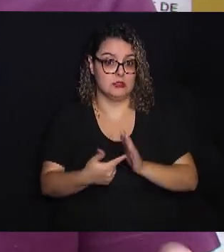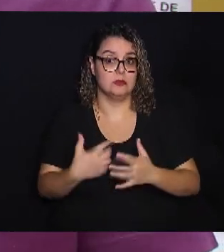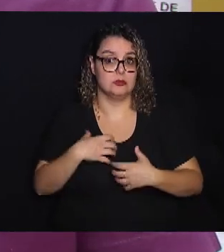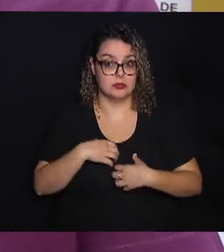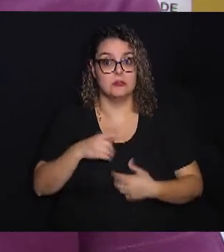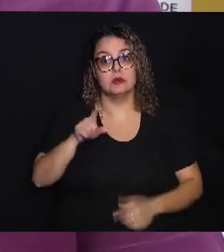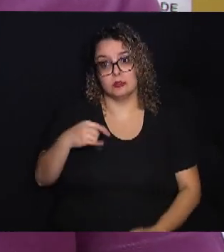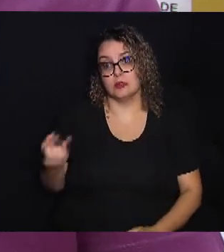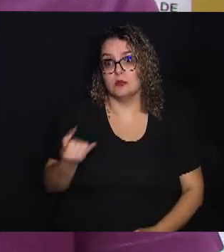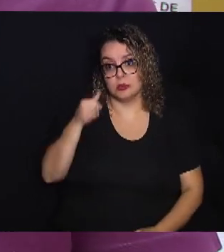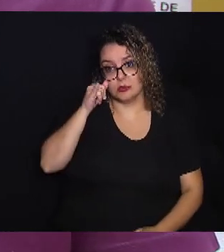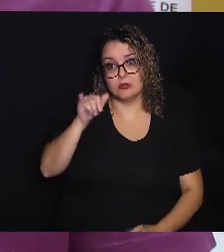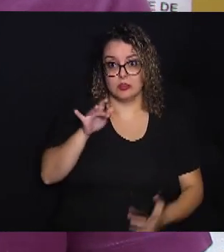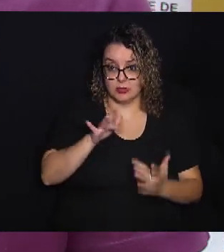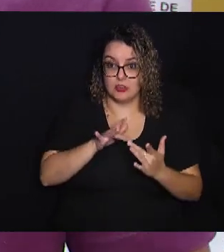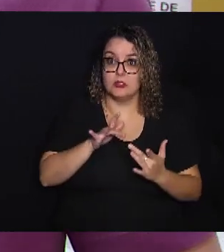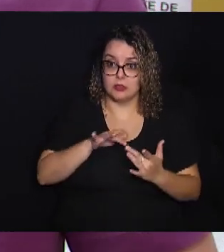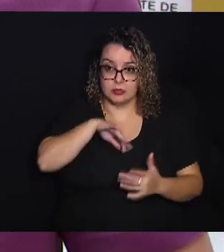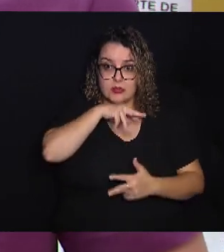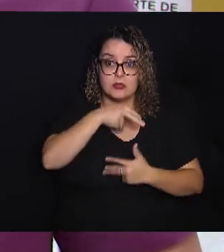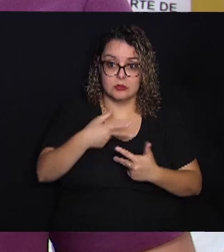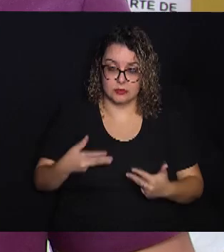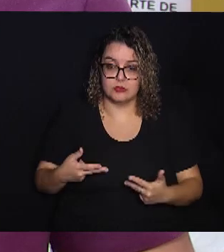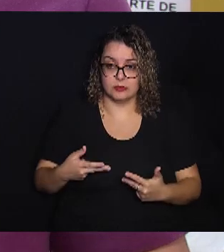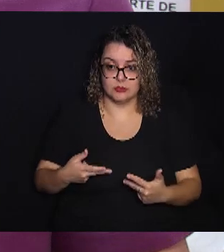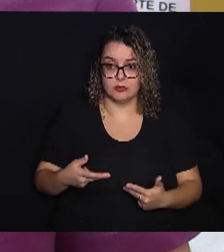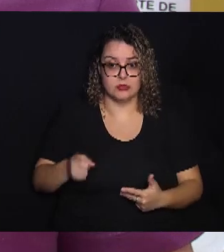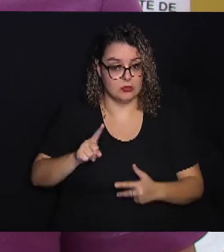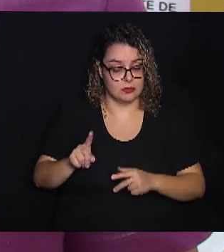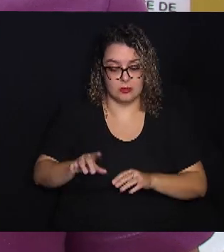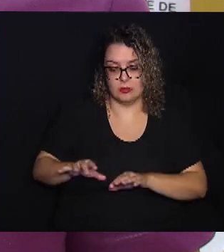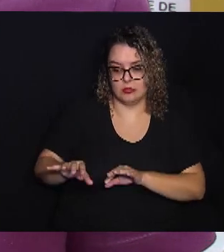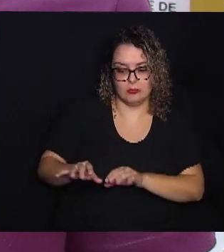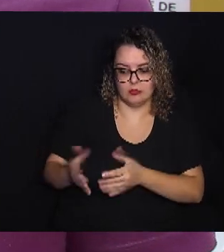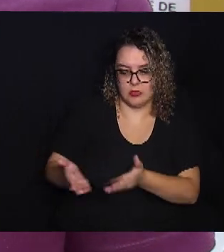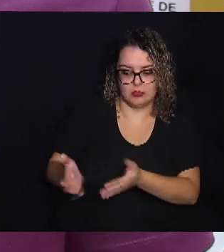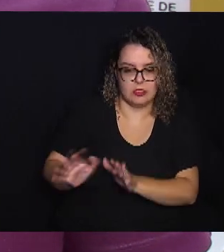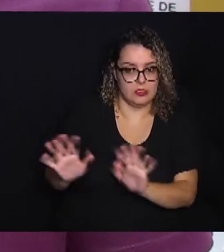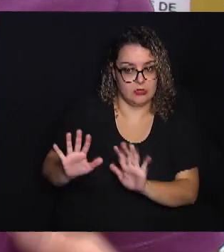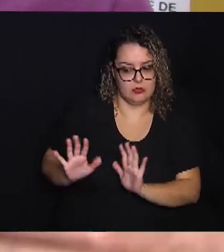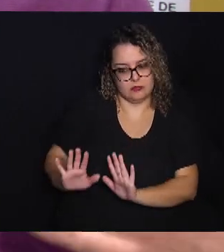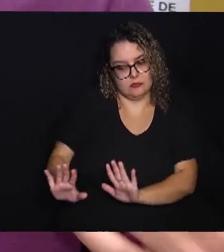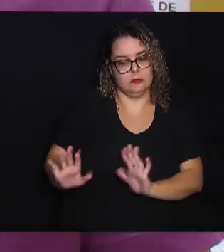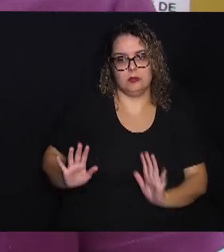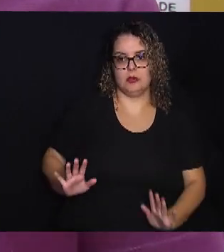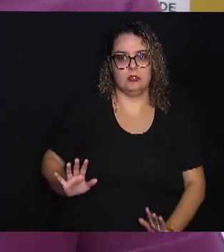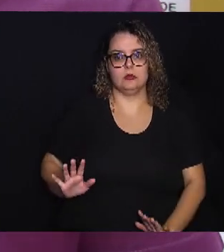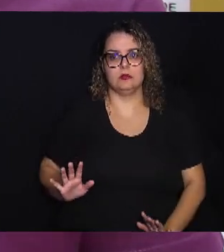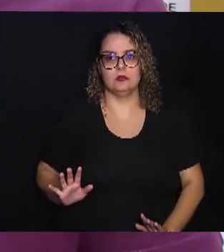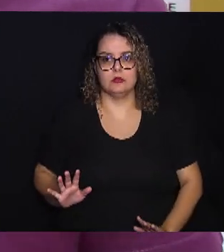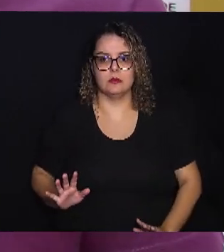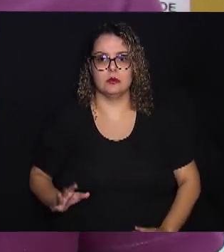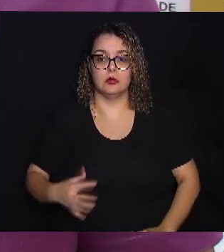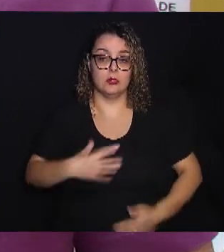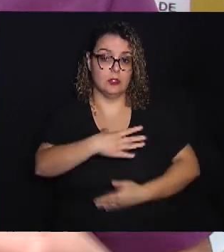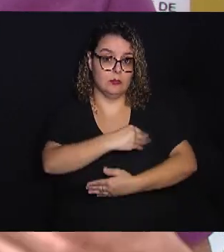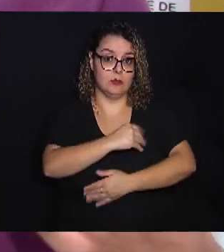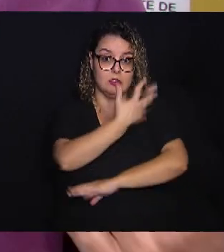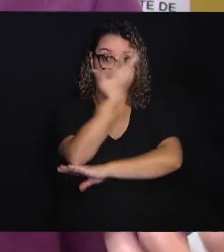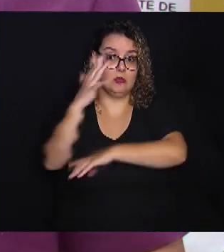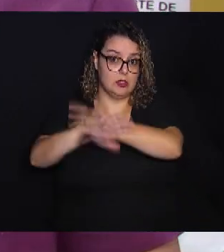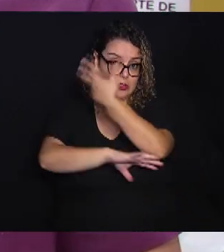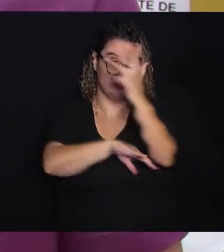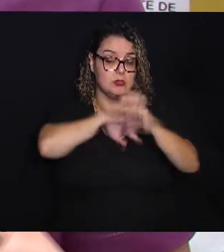sem ainda estar apresentando sintomas, então é importante evitar ter esse contato com esses animais, não mexer com eles, não